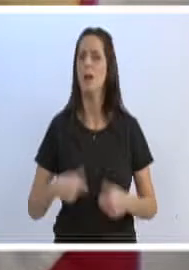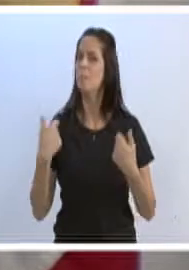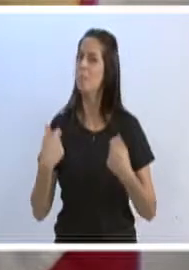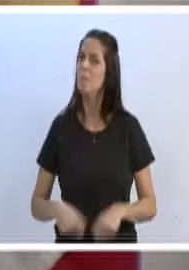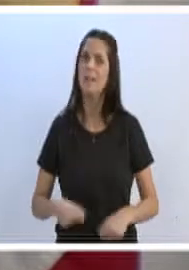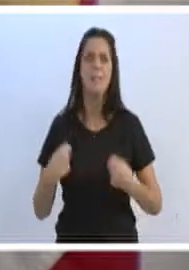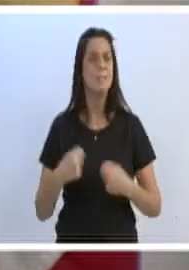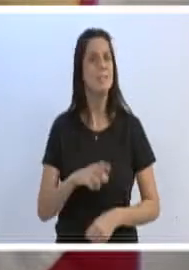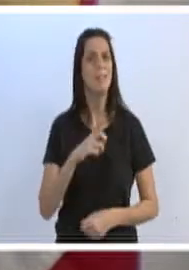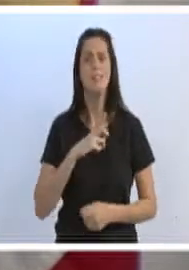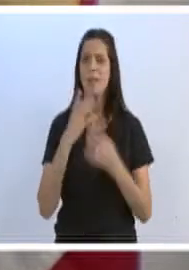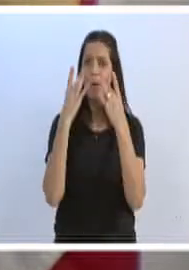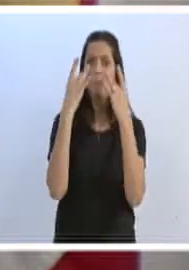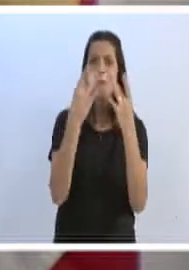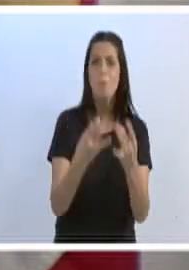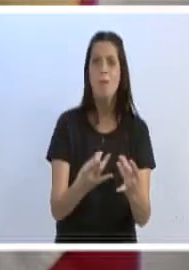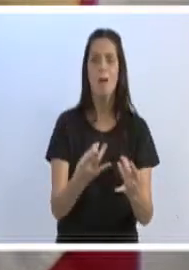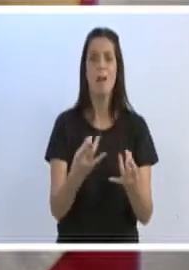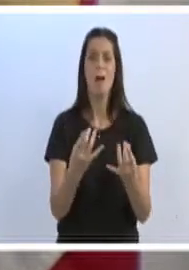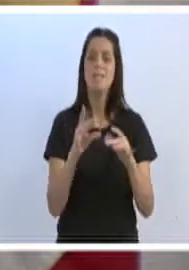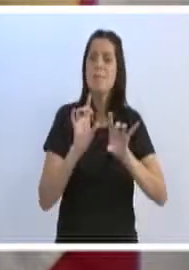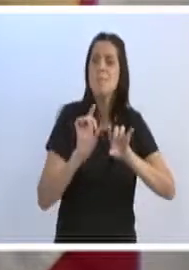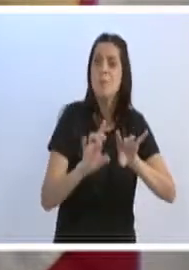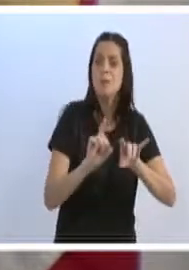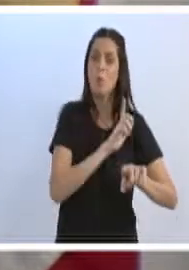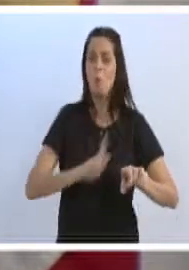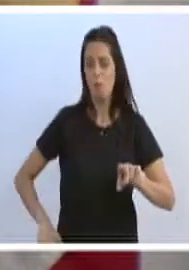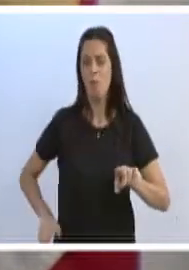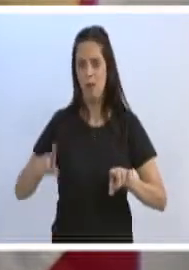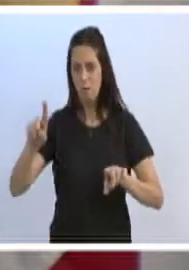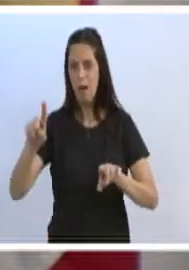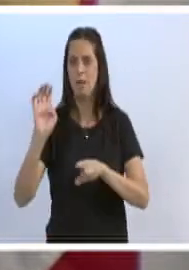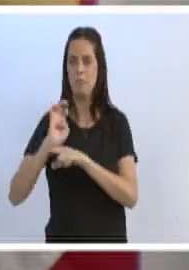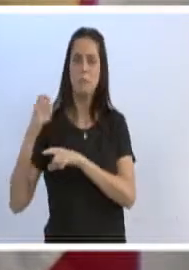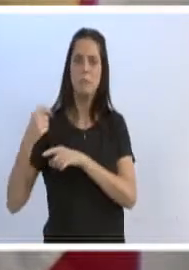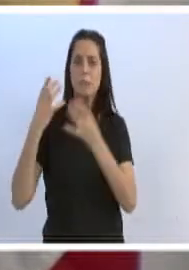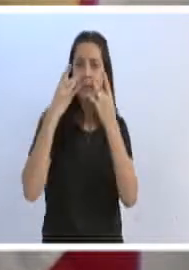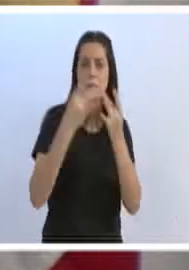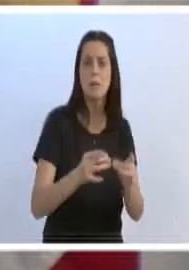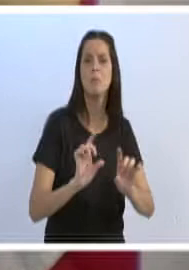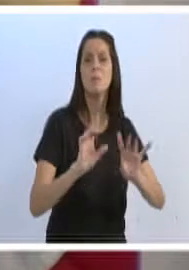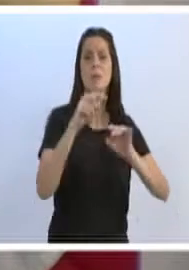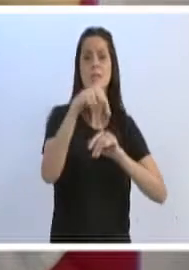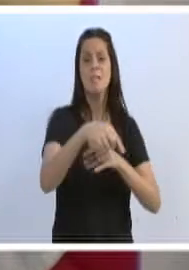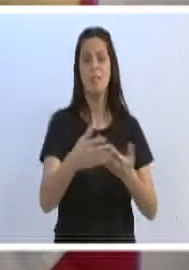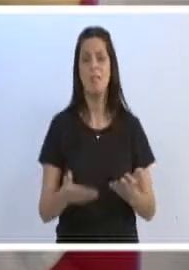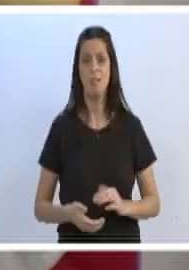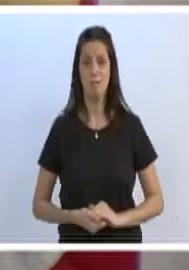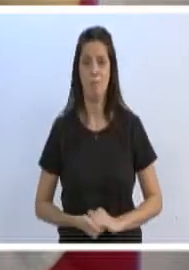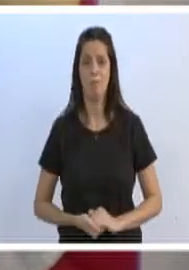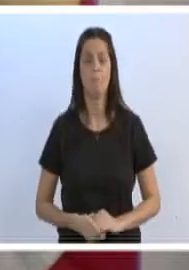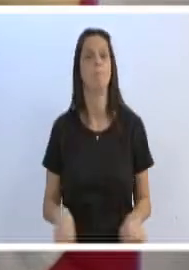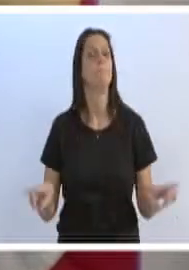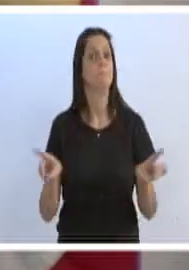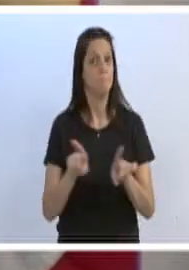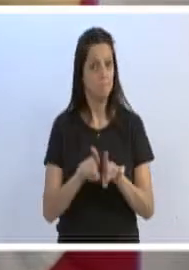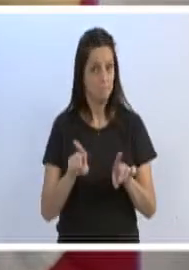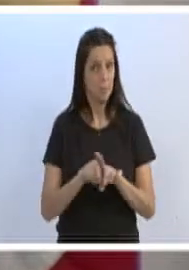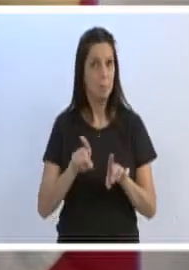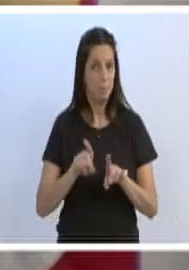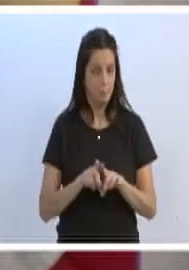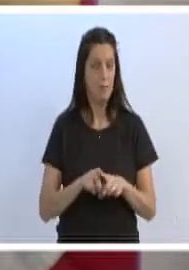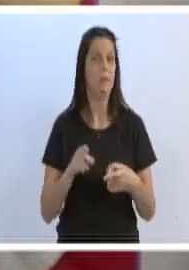especial por parte do governo do estado com relação à blumenau especial a esse sistema quero também trazer esse assunto